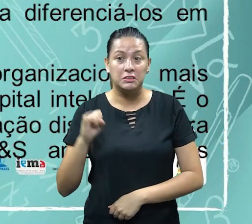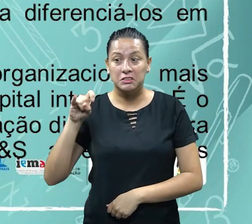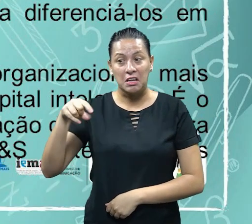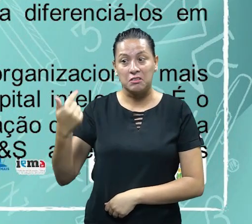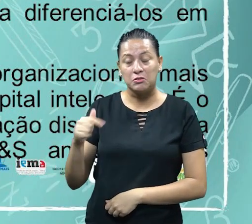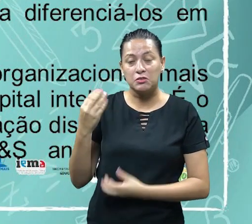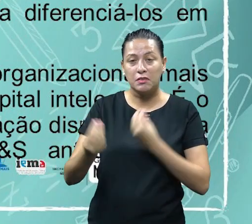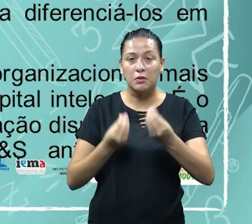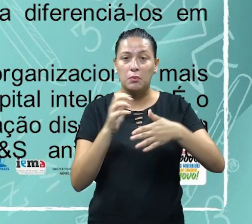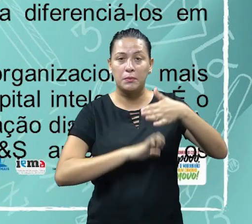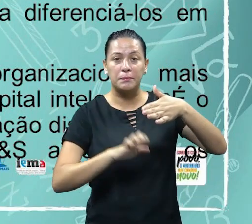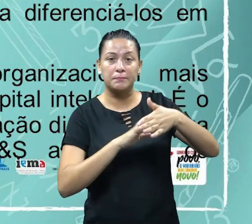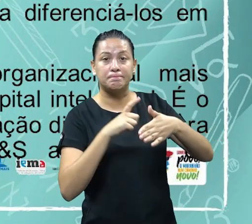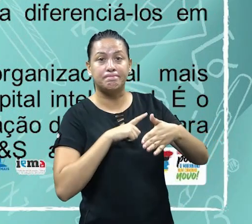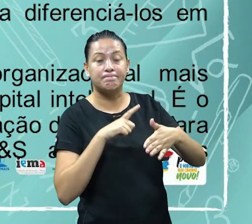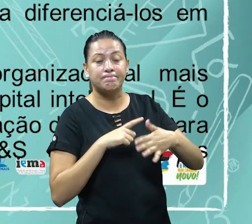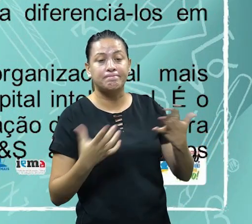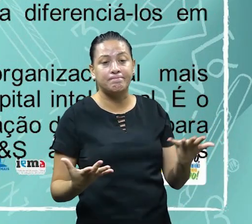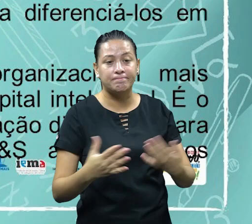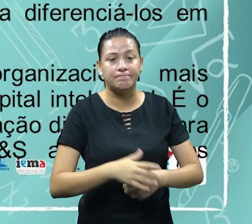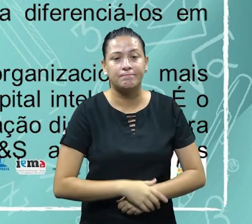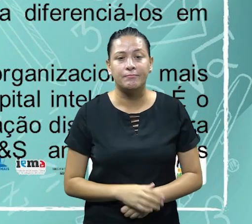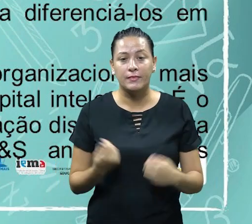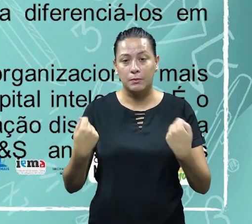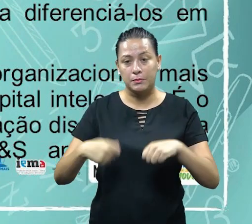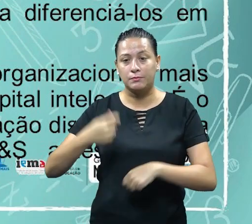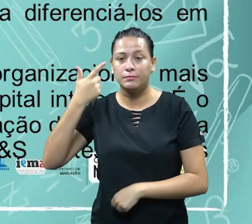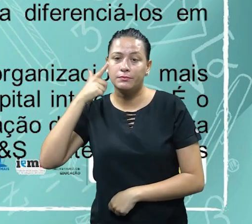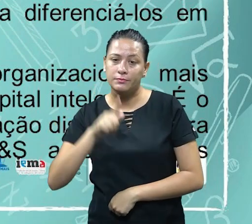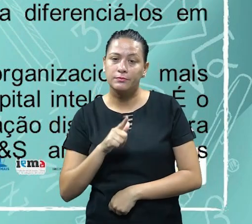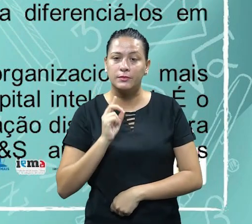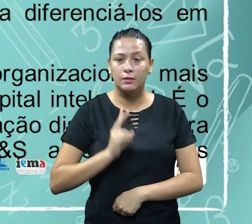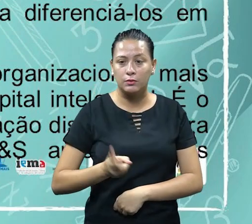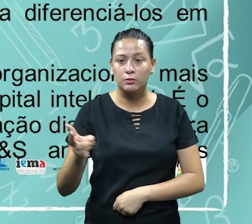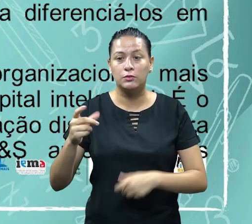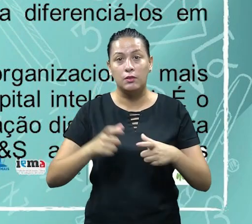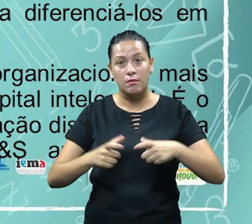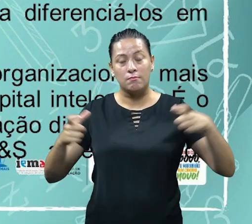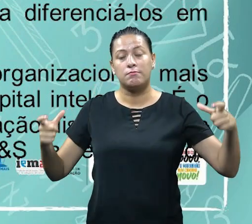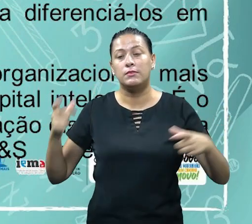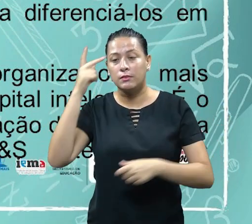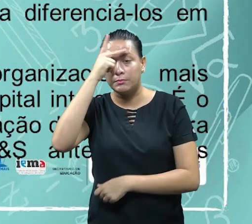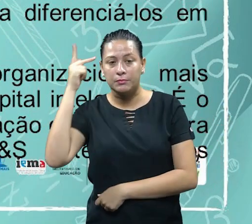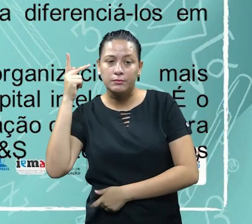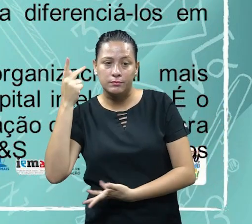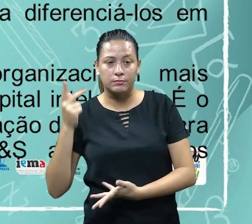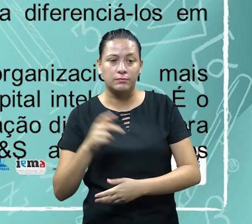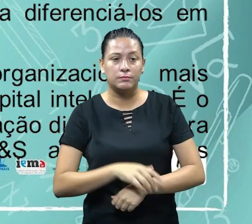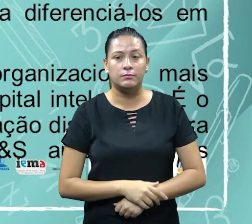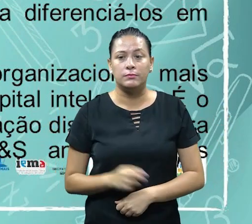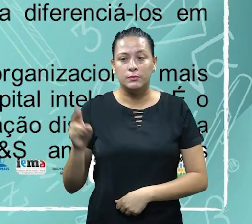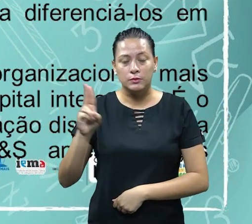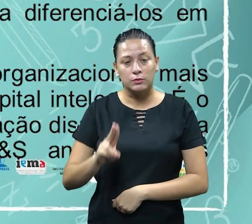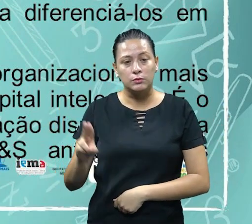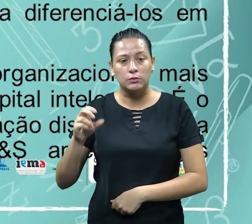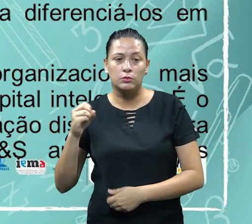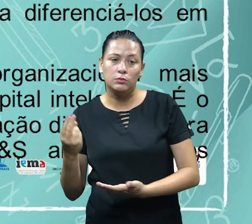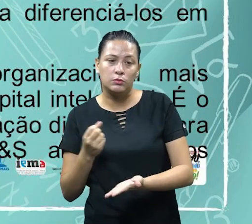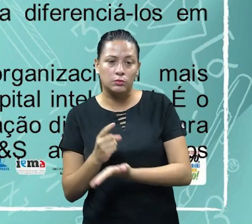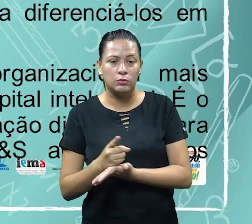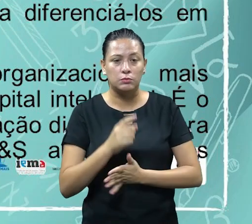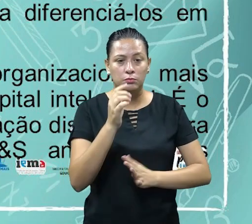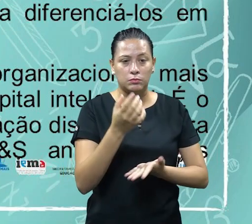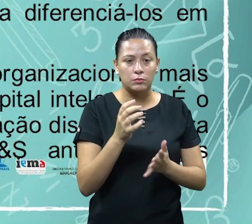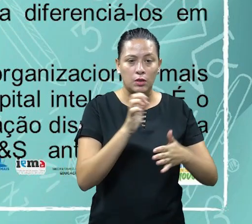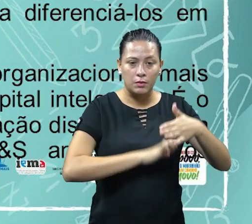Vamos entender o que é esse cliente. Capacidade de conquistar, manter e ampliar a clientela. As organizações bem-sucedidas têm intimidade com o